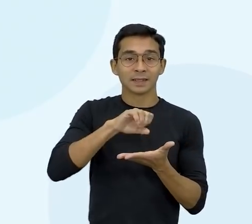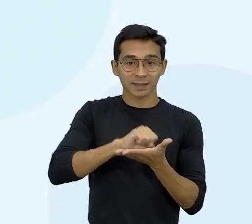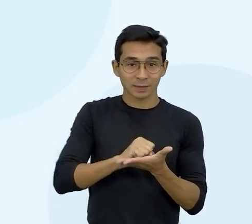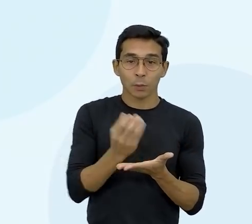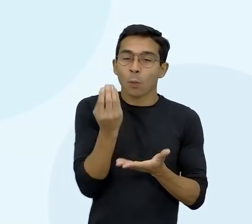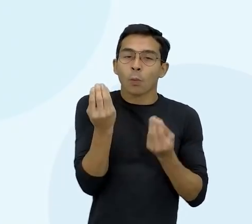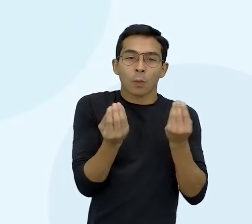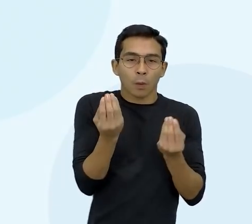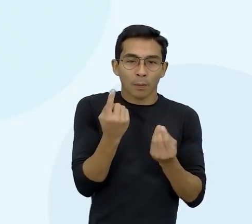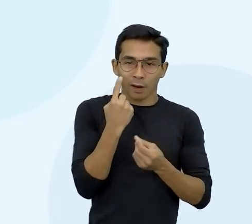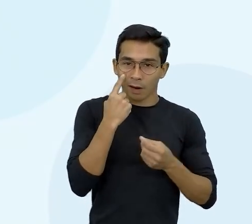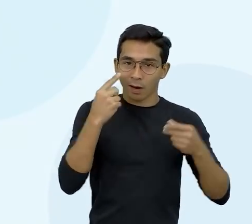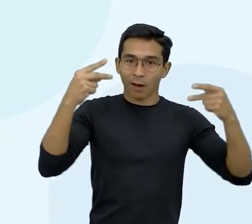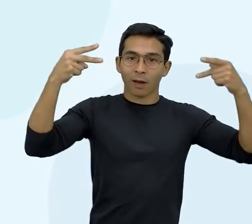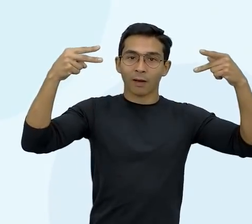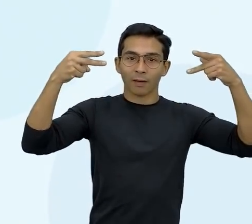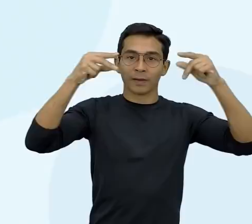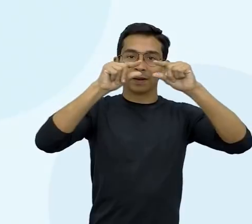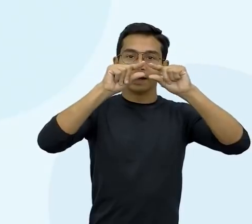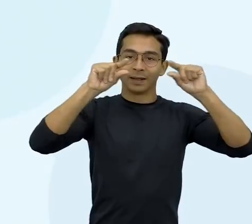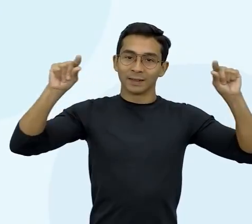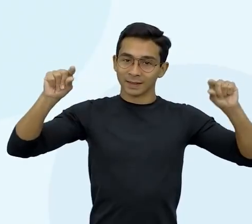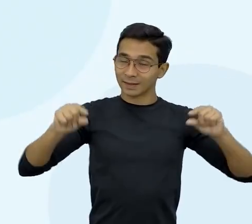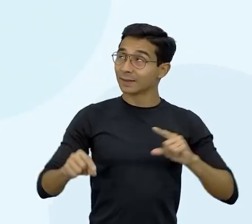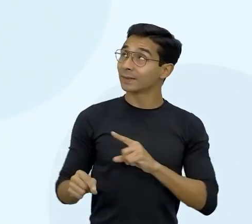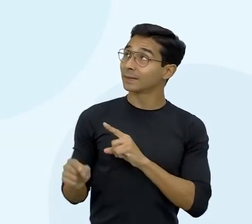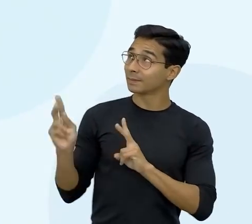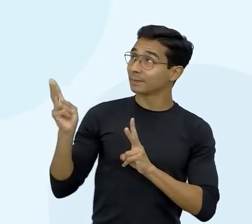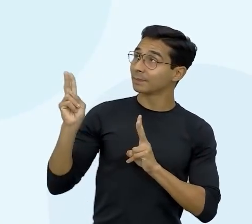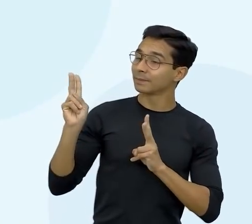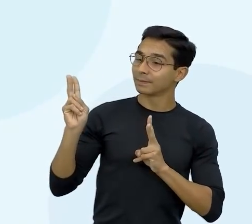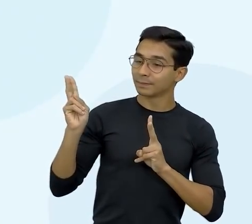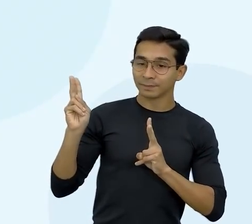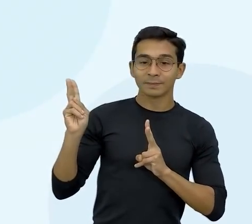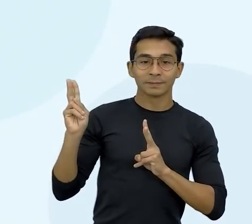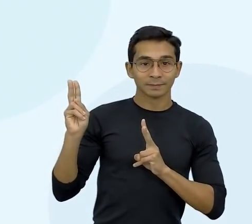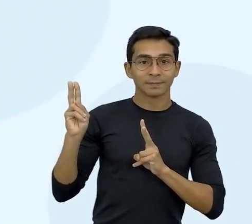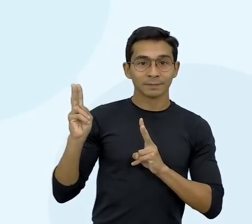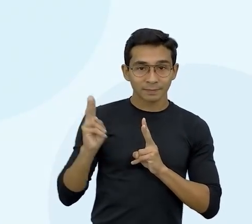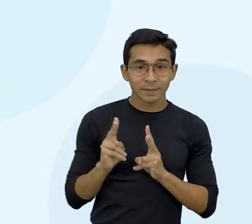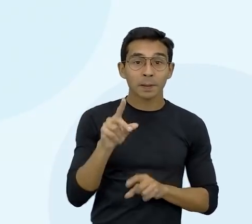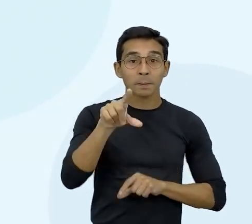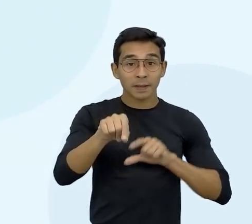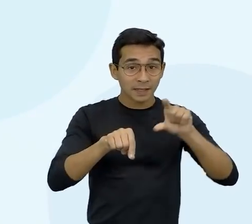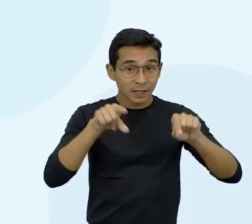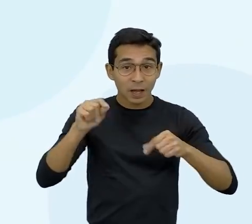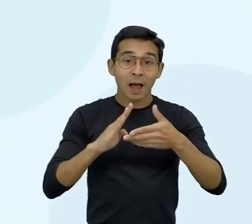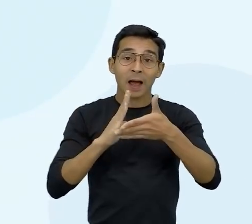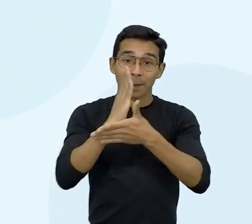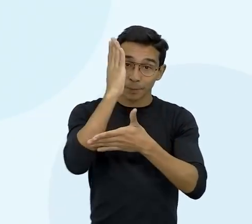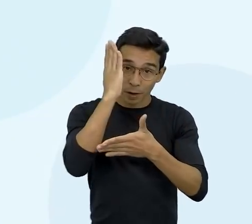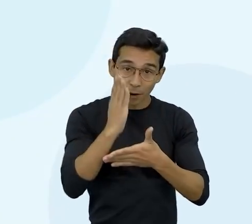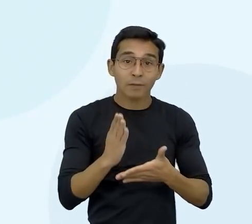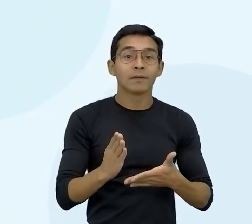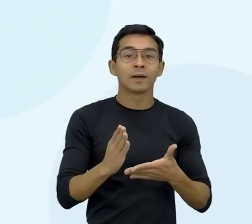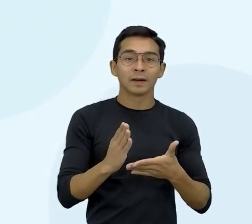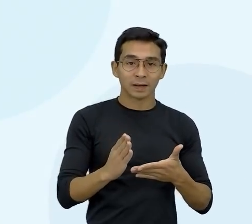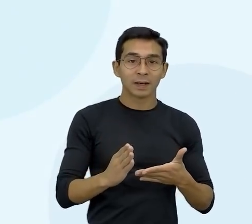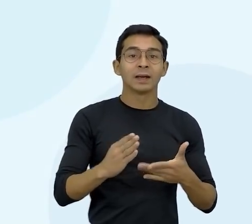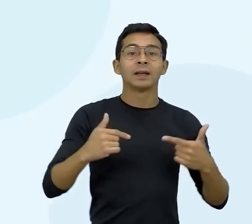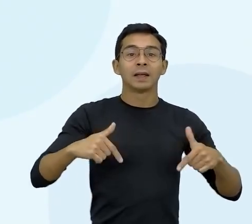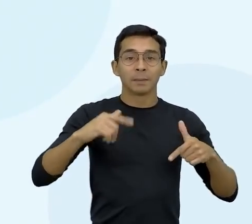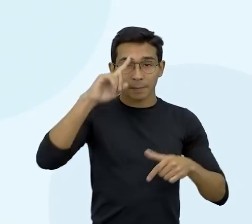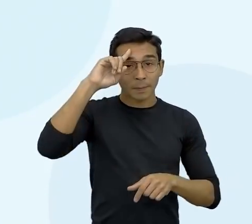está aparecendo aí na tela para você. Os docentes selecionados vão cumprir jornada integral aqui no Centro de Mídias, na